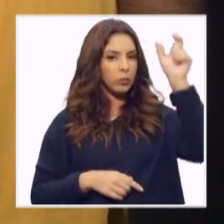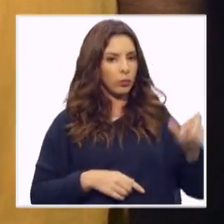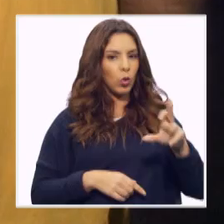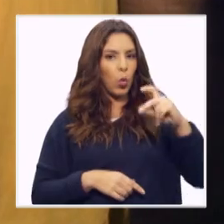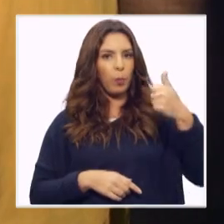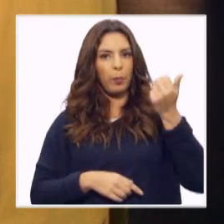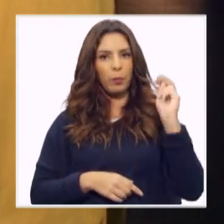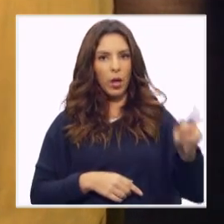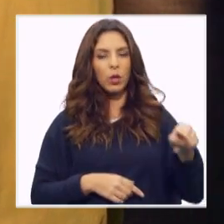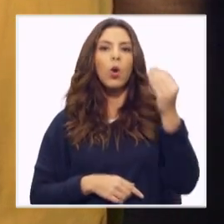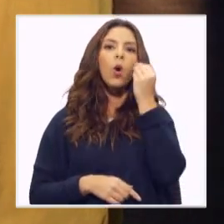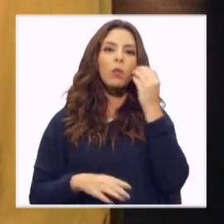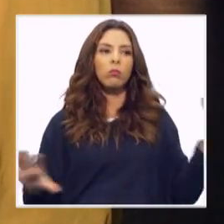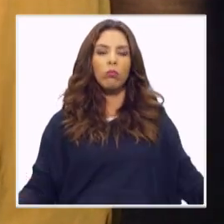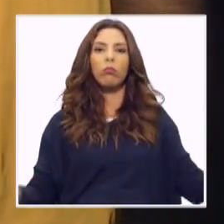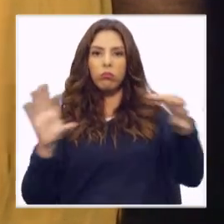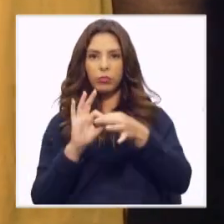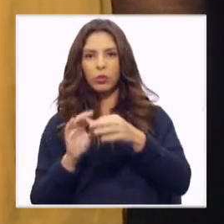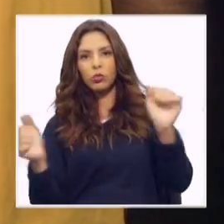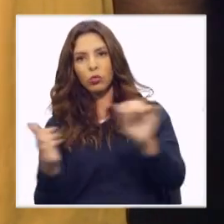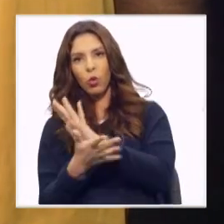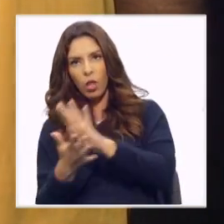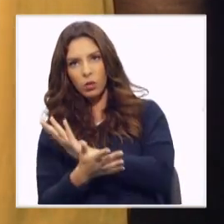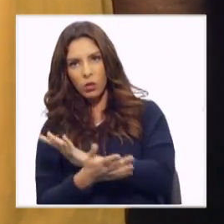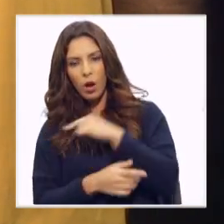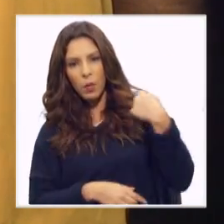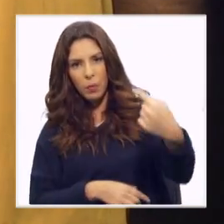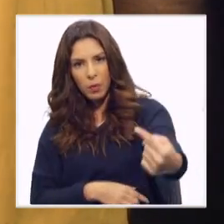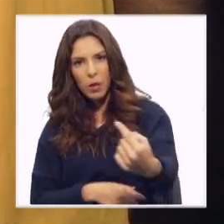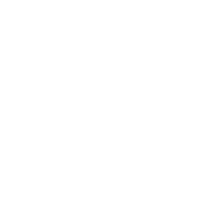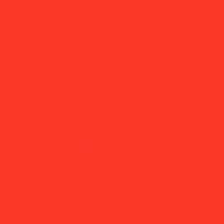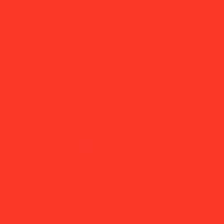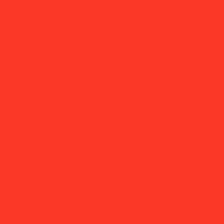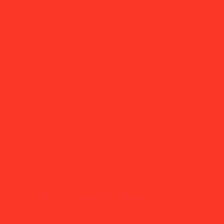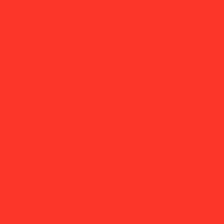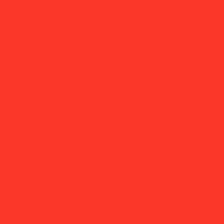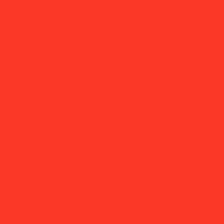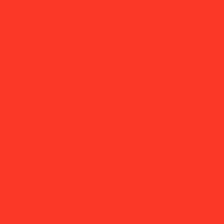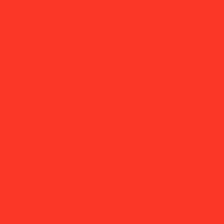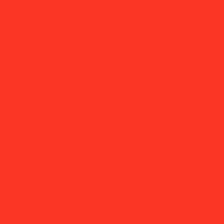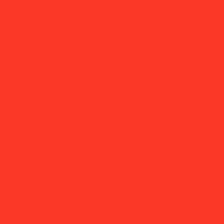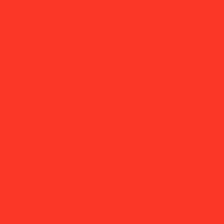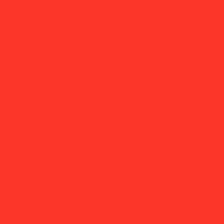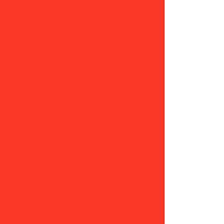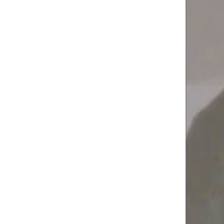Martins conjuga a inteligência humana com a artificial no seu dia-a-dia de trabalho como jornalista.